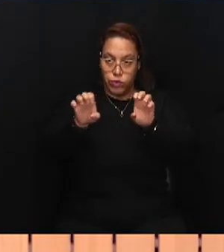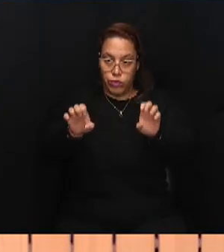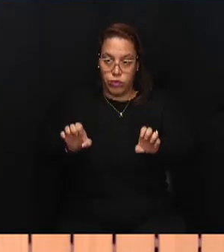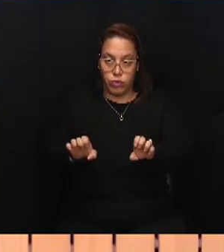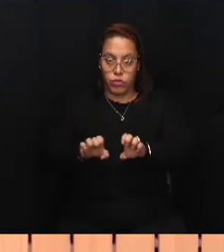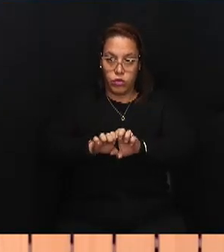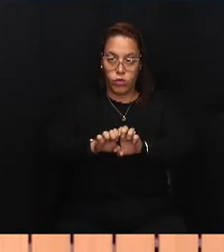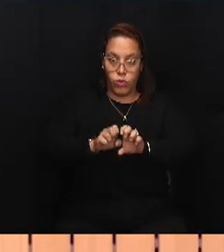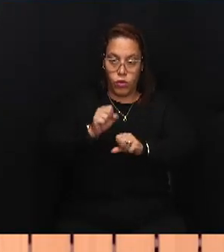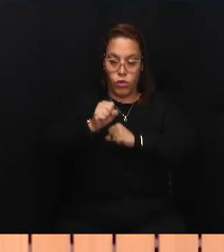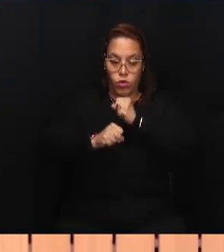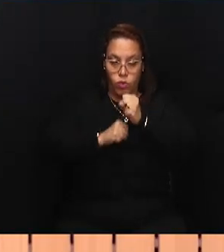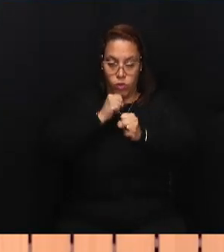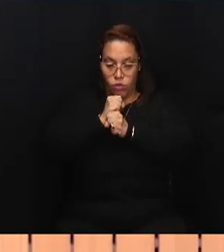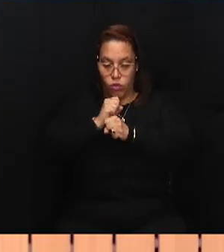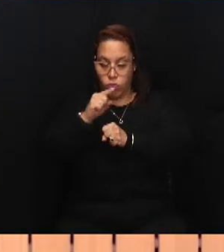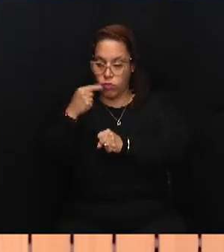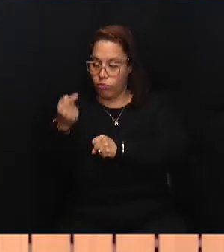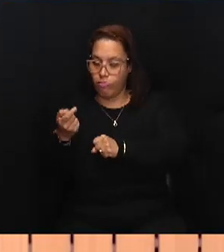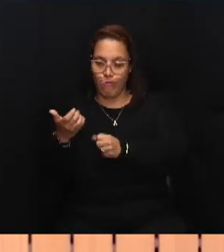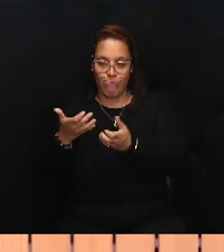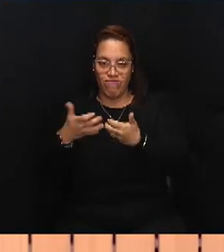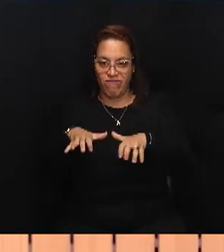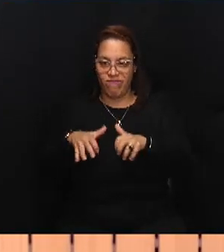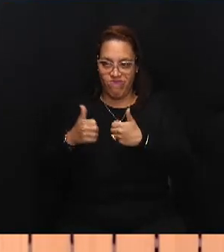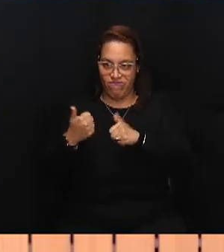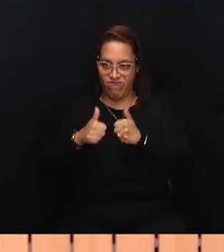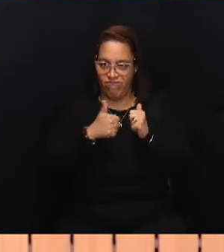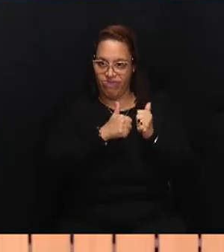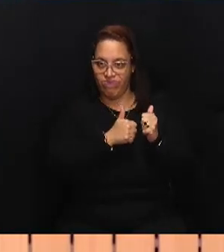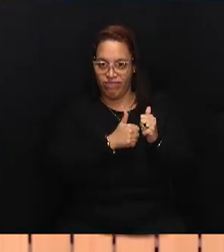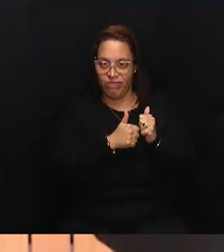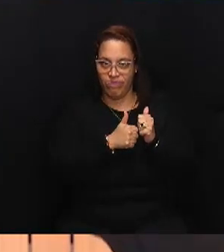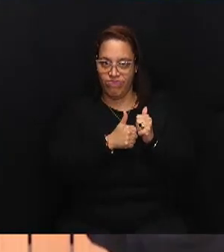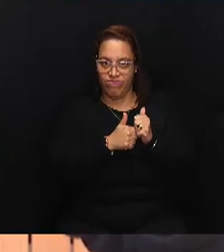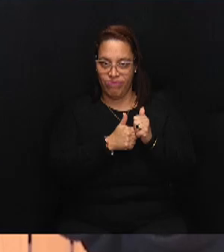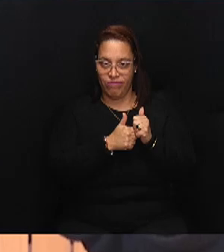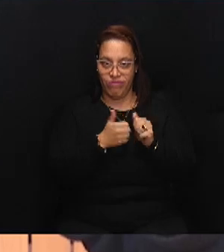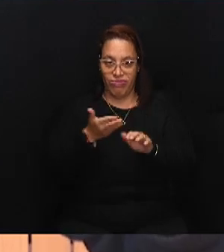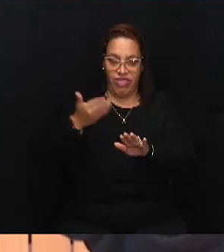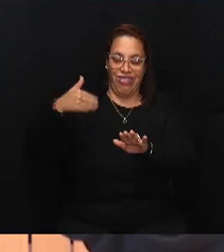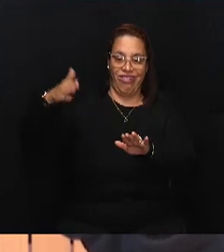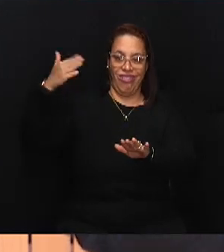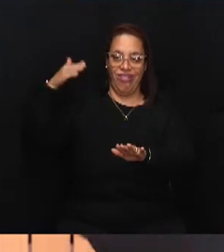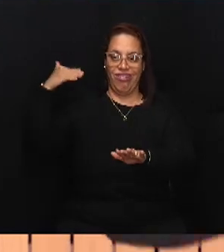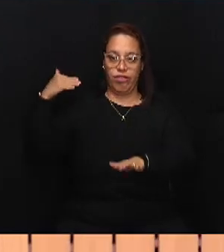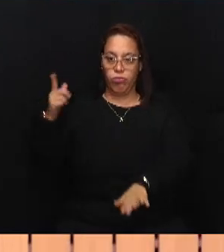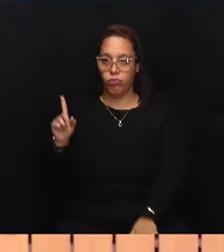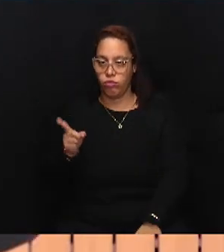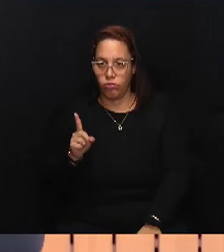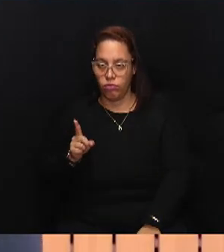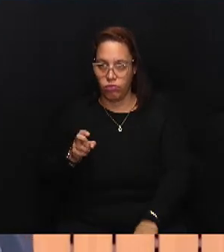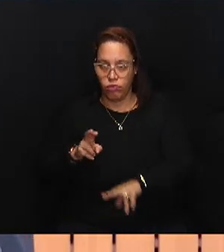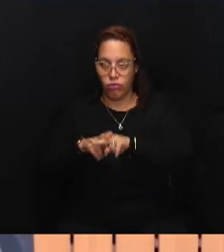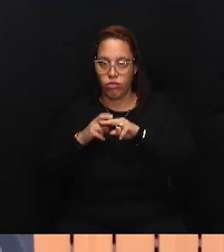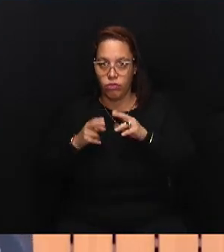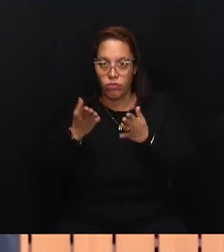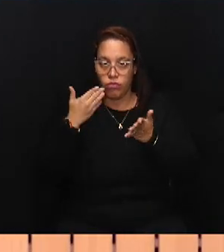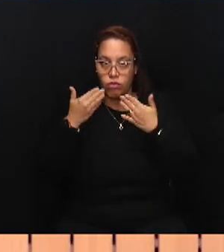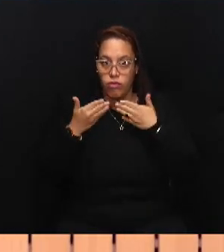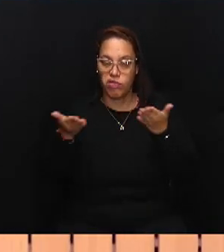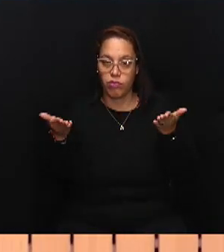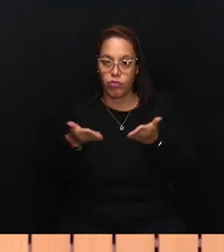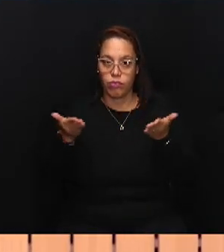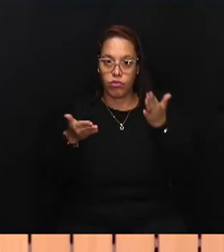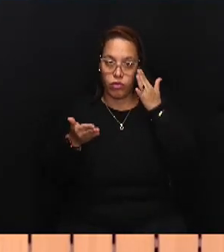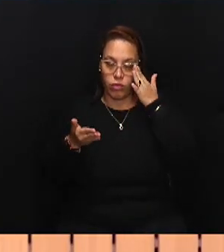que vem, mas no ano que vem nós não queremos fazer avaliação de retrocesso. Por isso, essa conversa hoje,